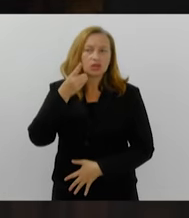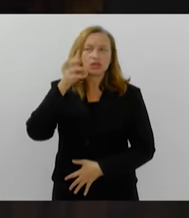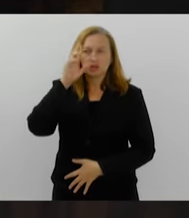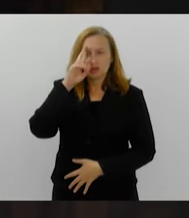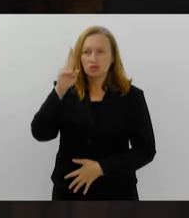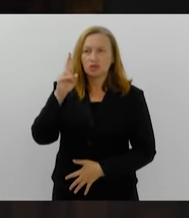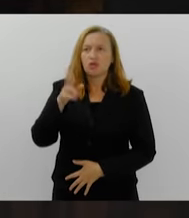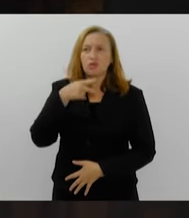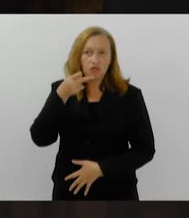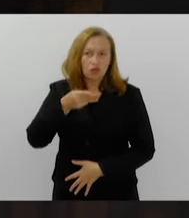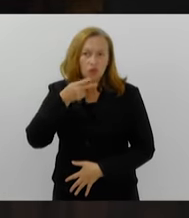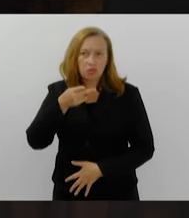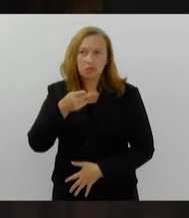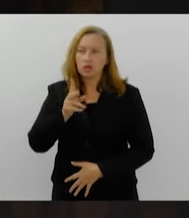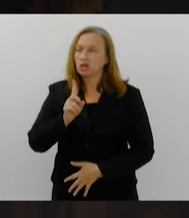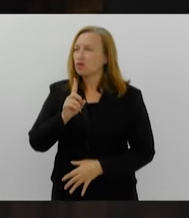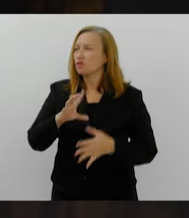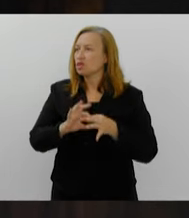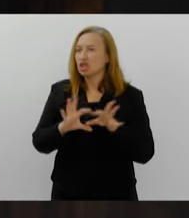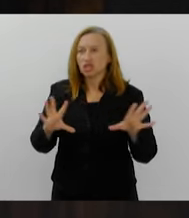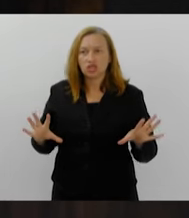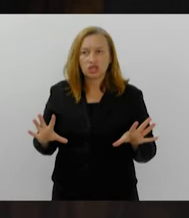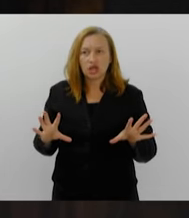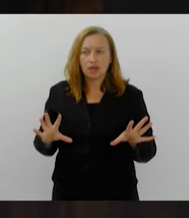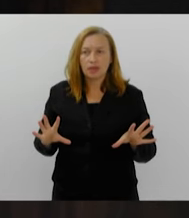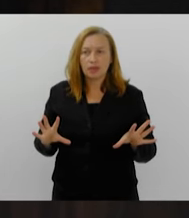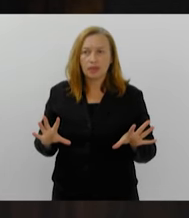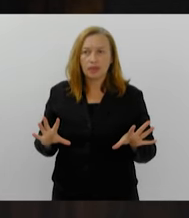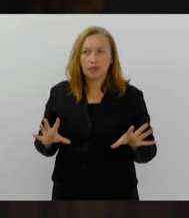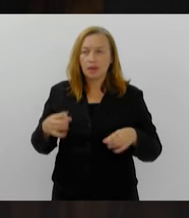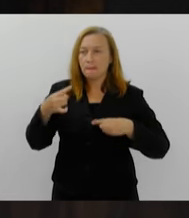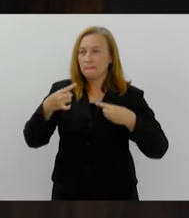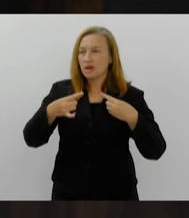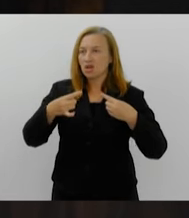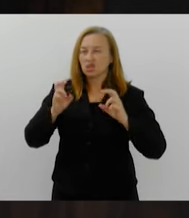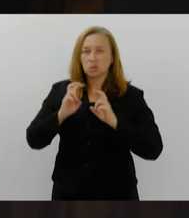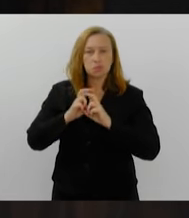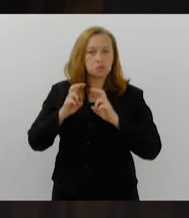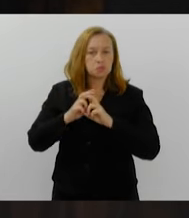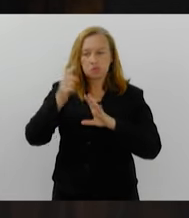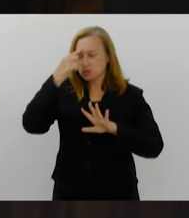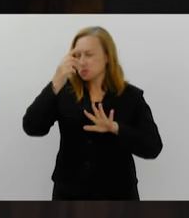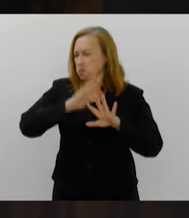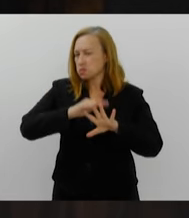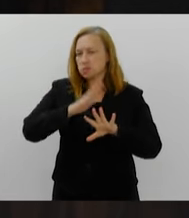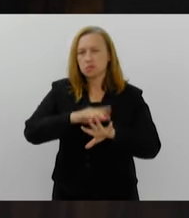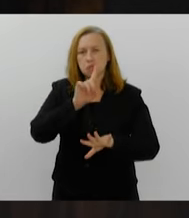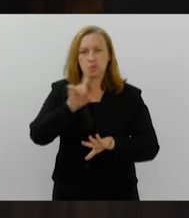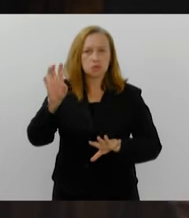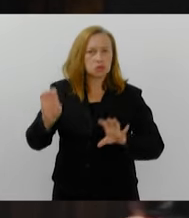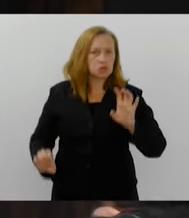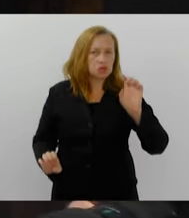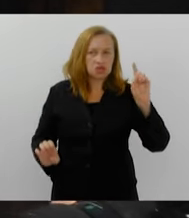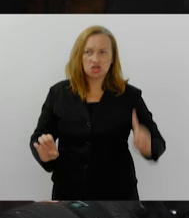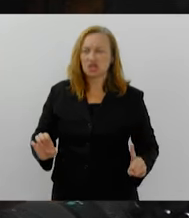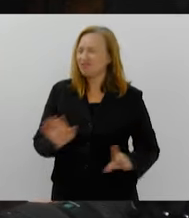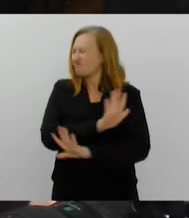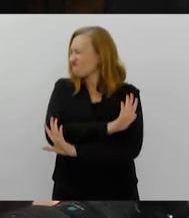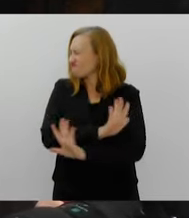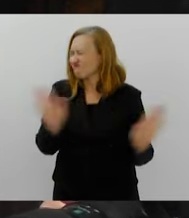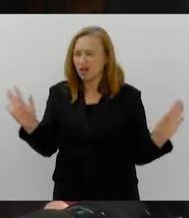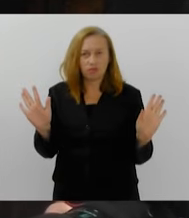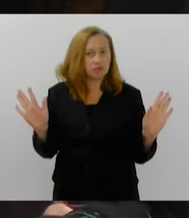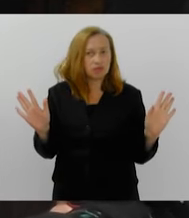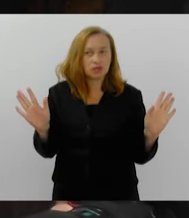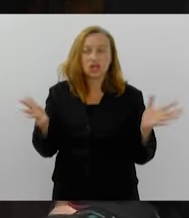falou, eu não vou permitir bate-boca ideológica, briga de direita, de esquerda, porque já é